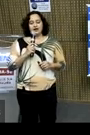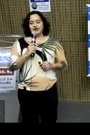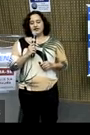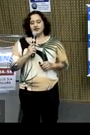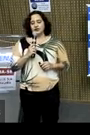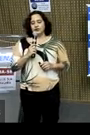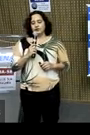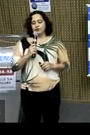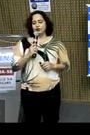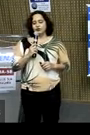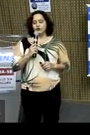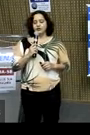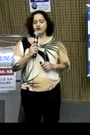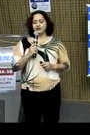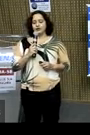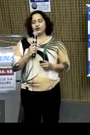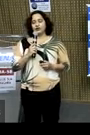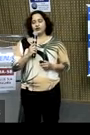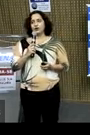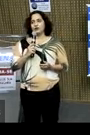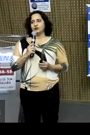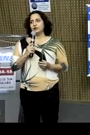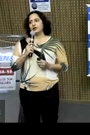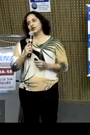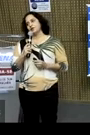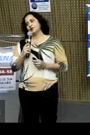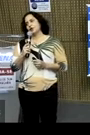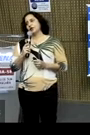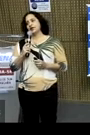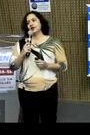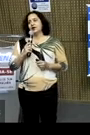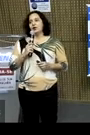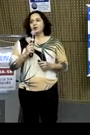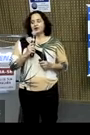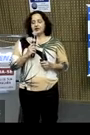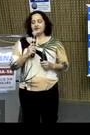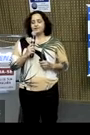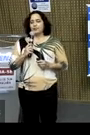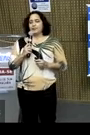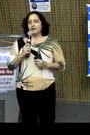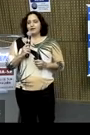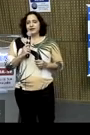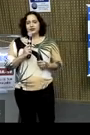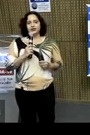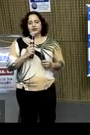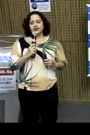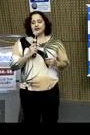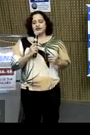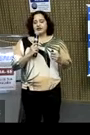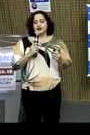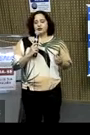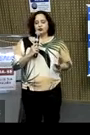a reabilitação pós-Covid foi individual, tanto da parte da psicóloga, como também da